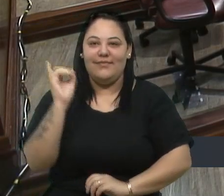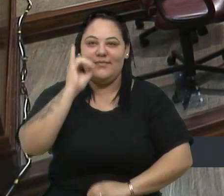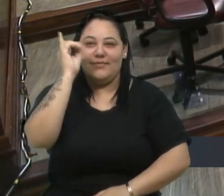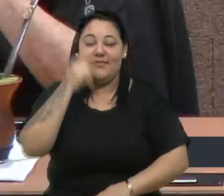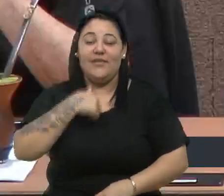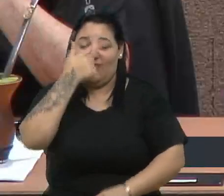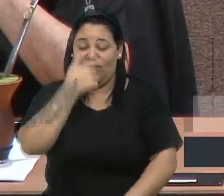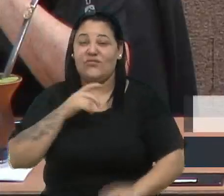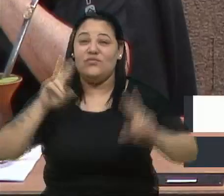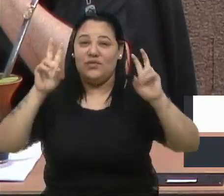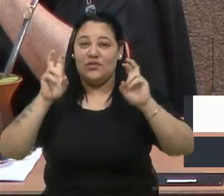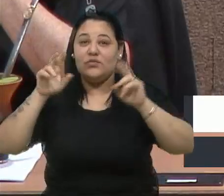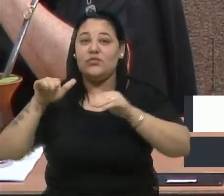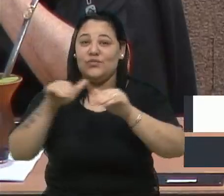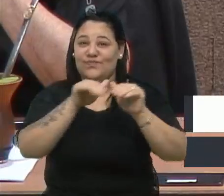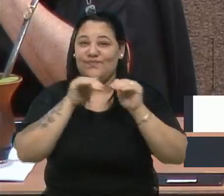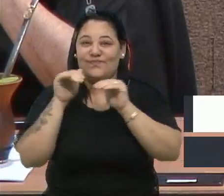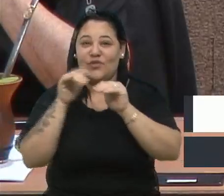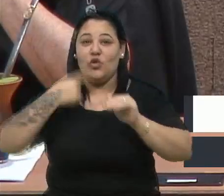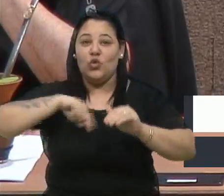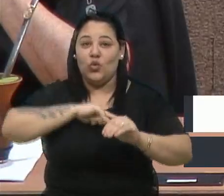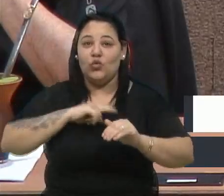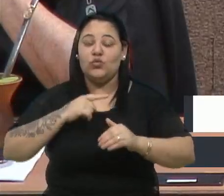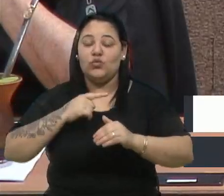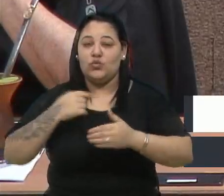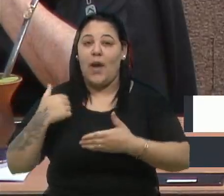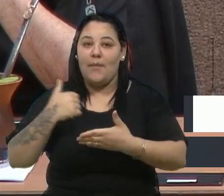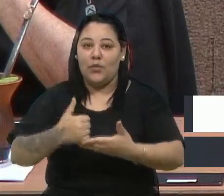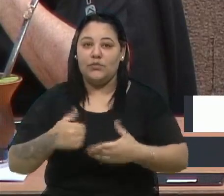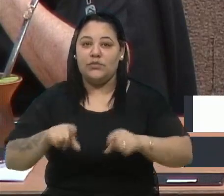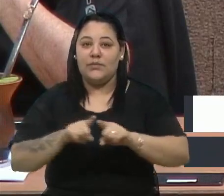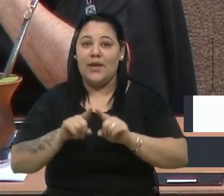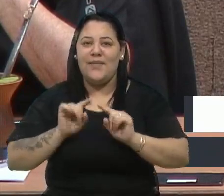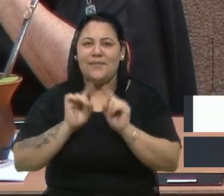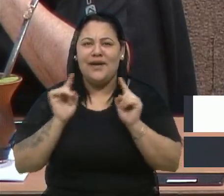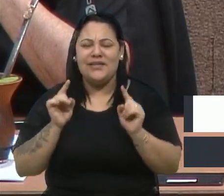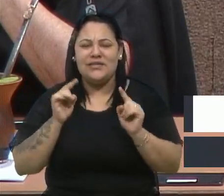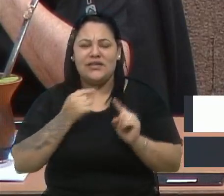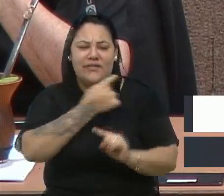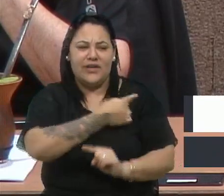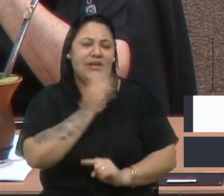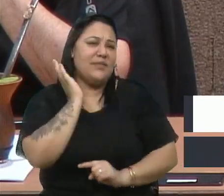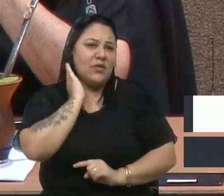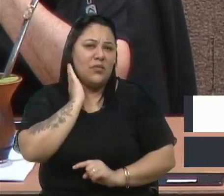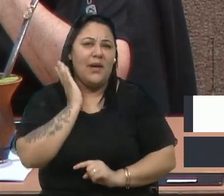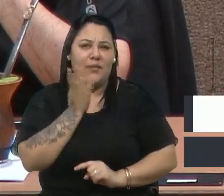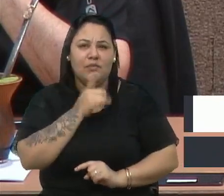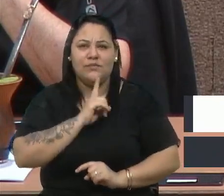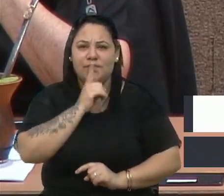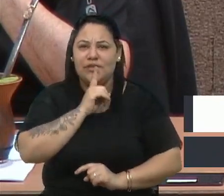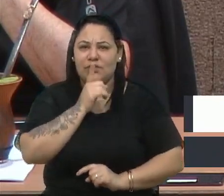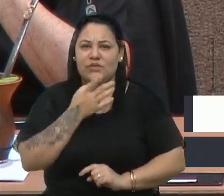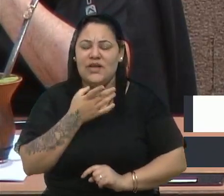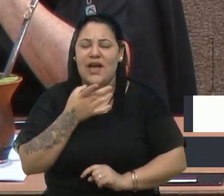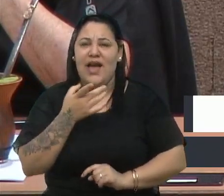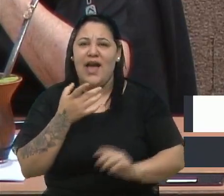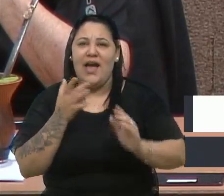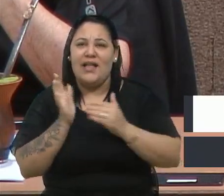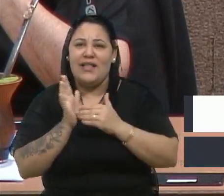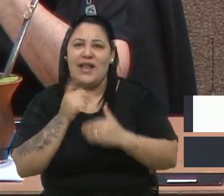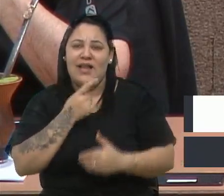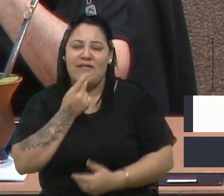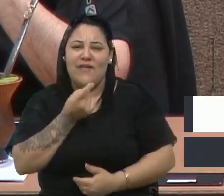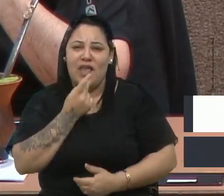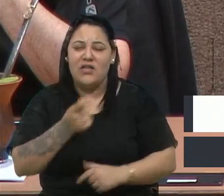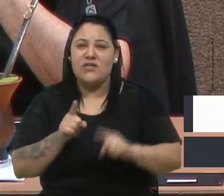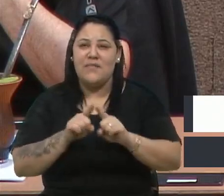aqui dentro, que todos nós apoiamos, né? Mas eu estava aqui até trocando uma ideia com o vereador Meneguzzi, que até ele está me passando aqui, que é